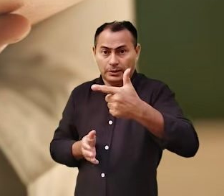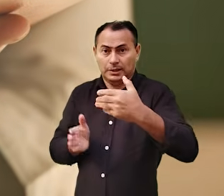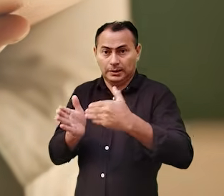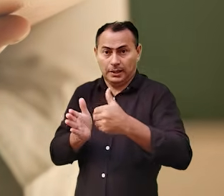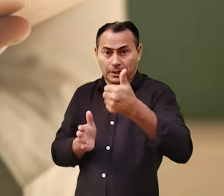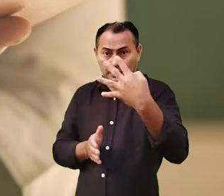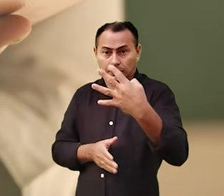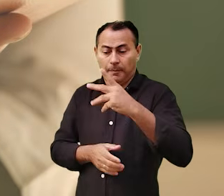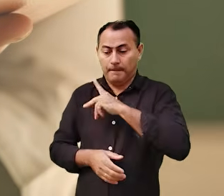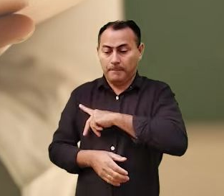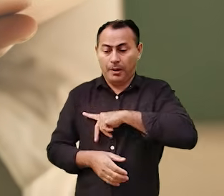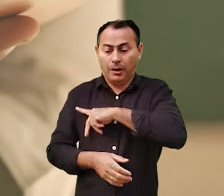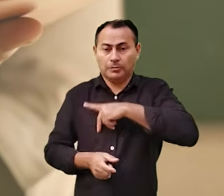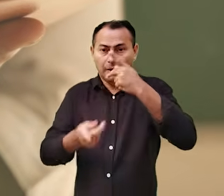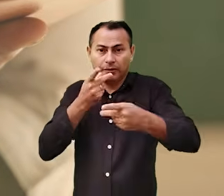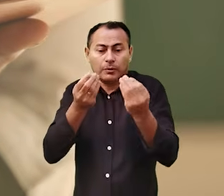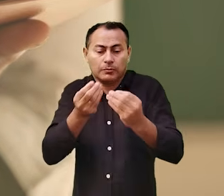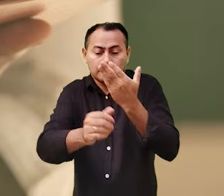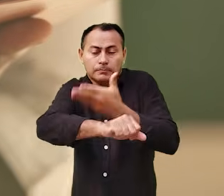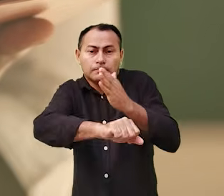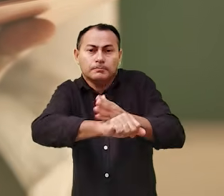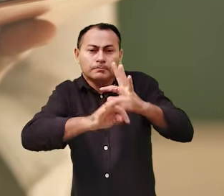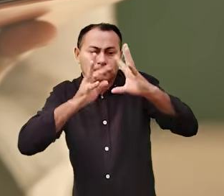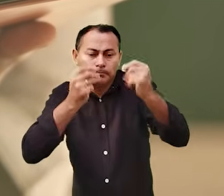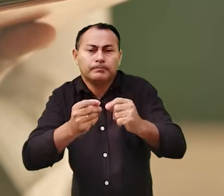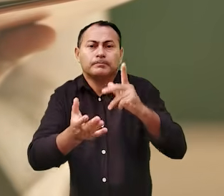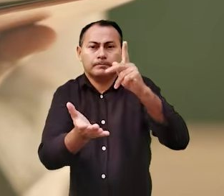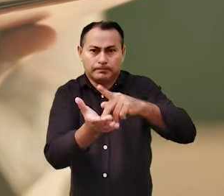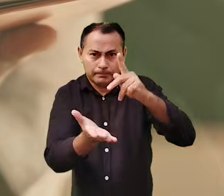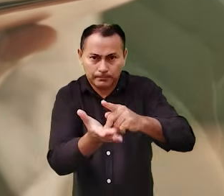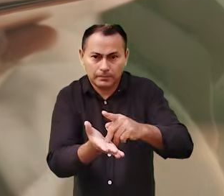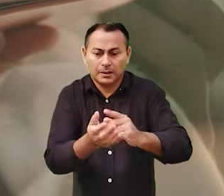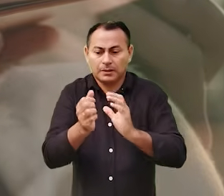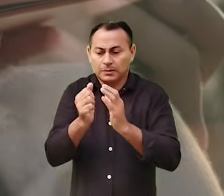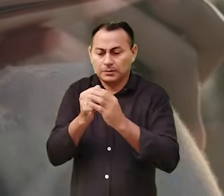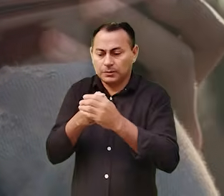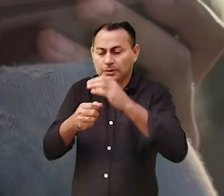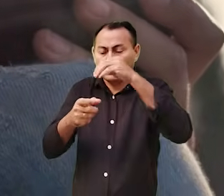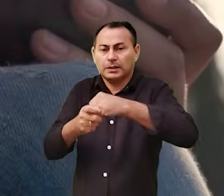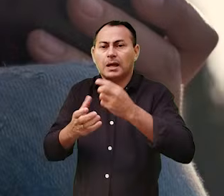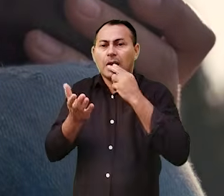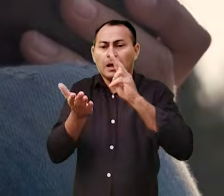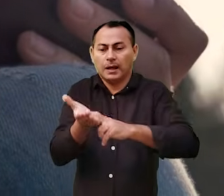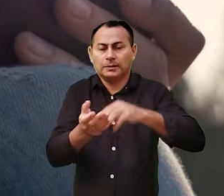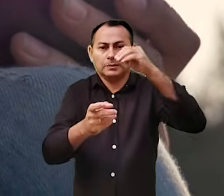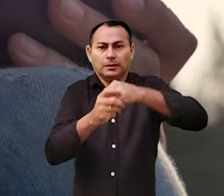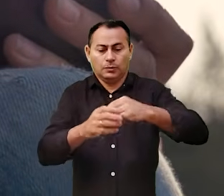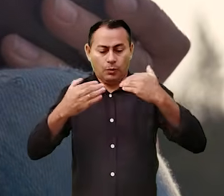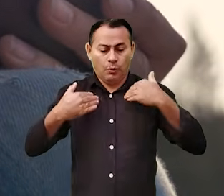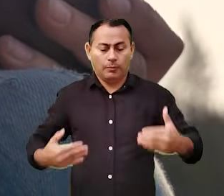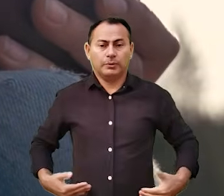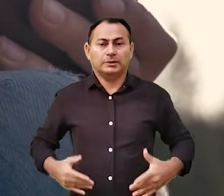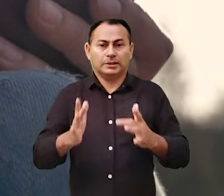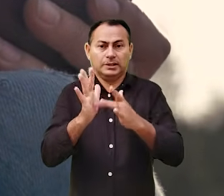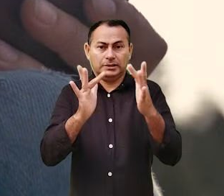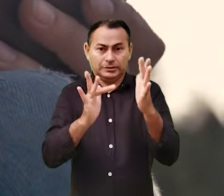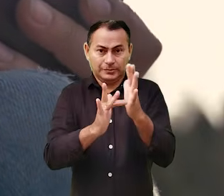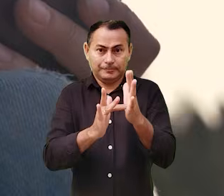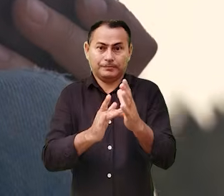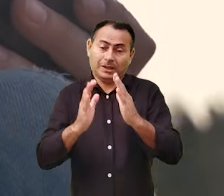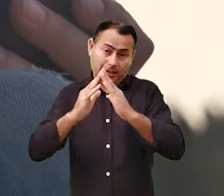12 e 14, Paulo falou muito sobre como aplicar todas as verdades contidas nesta carta dentro do corpo de